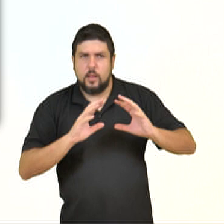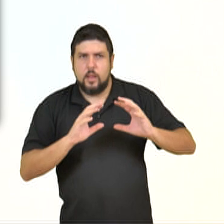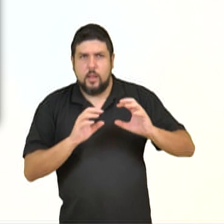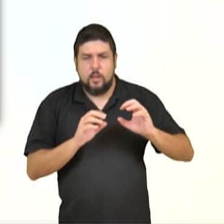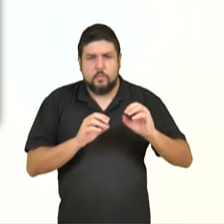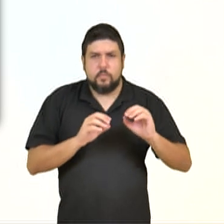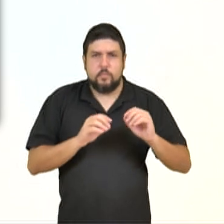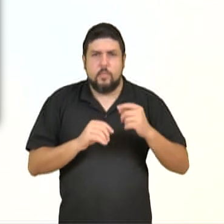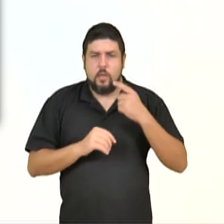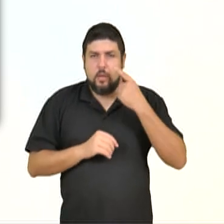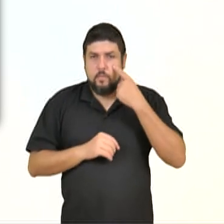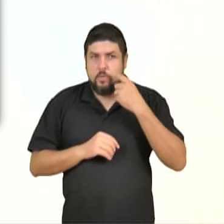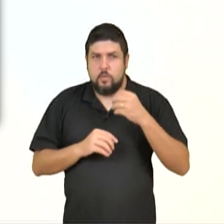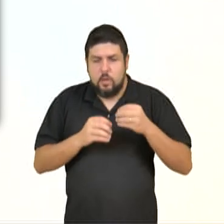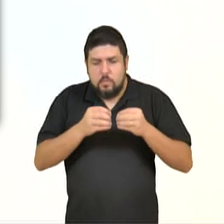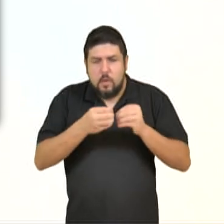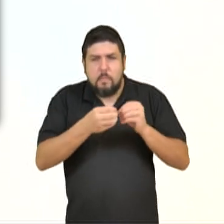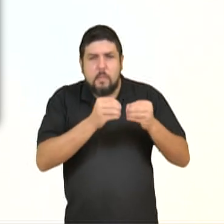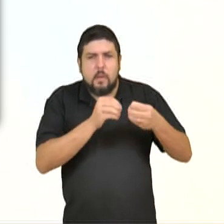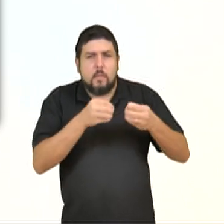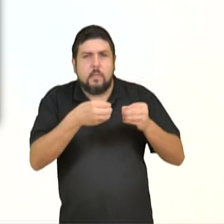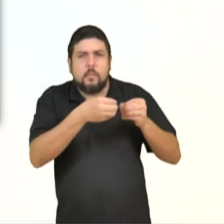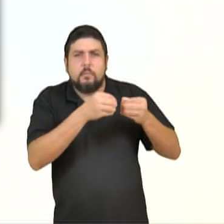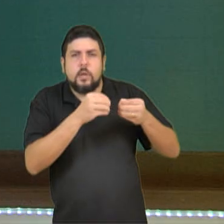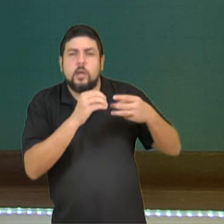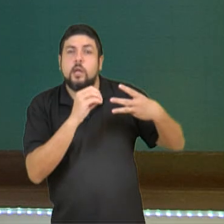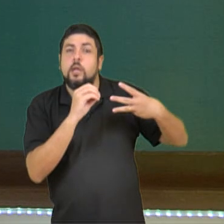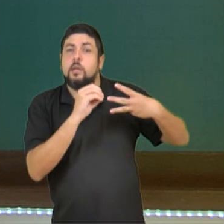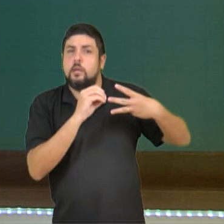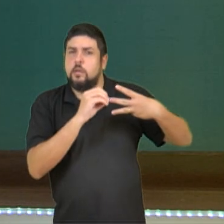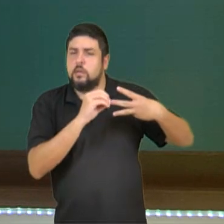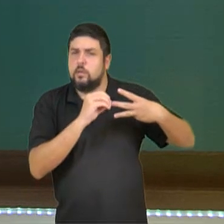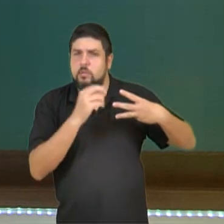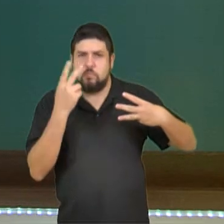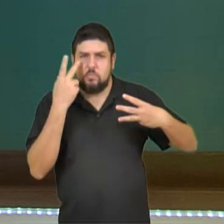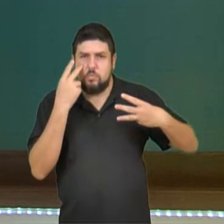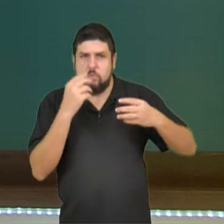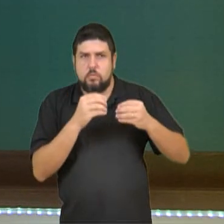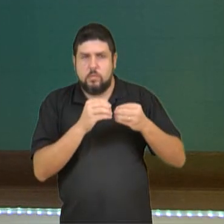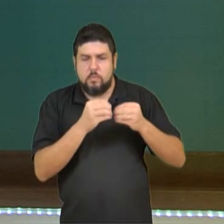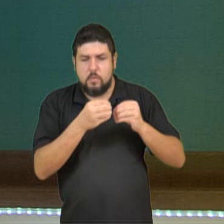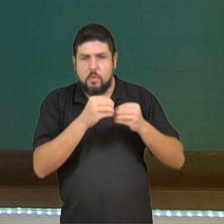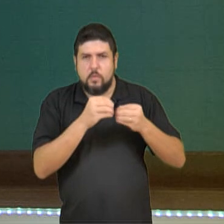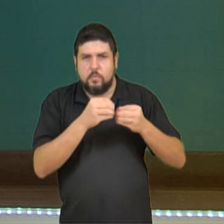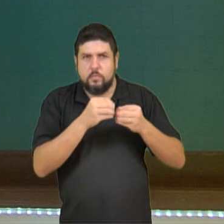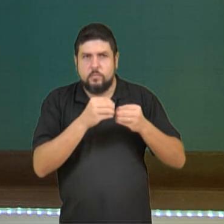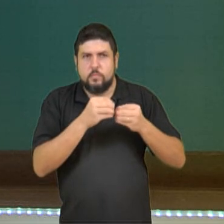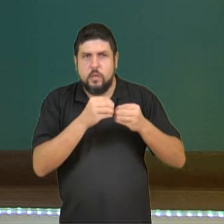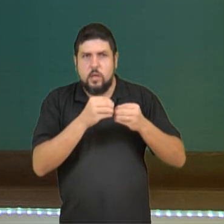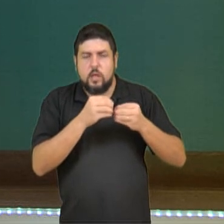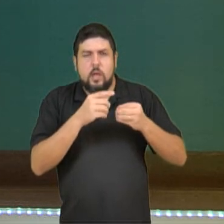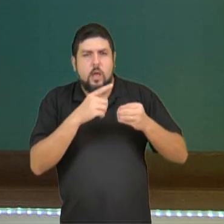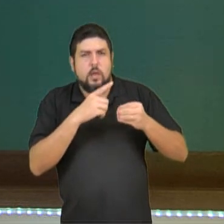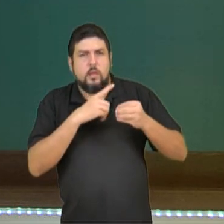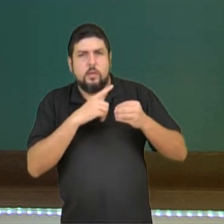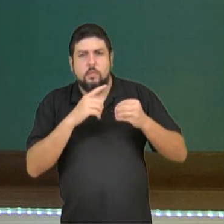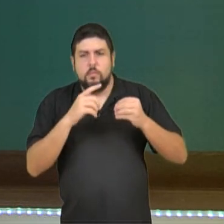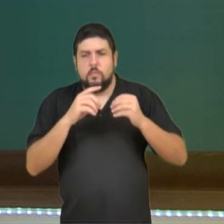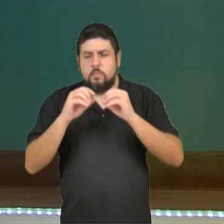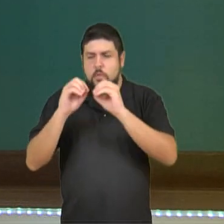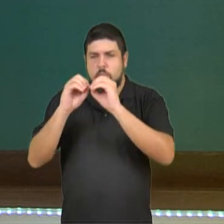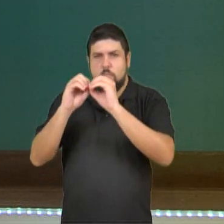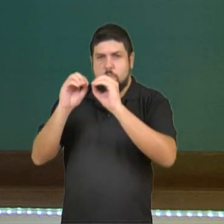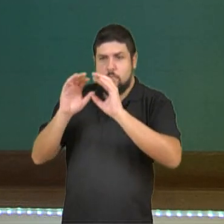Aqui são células, tá? E aqui, essa estrutura pequenininha é uma bactéria. E aqui temos